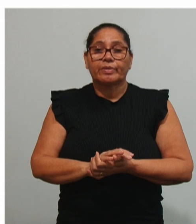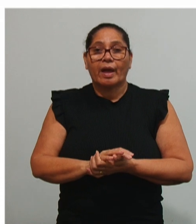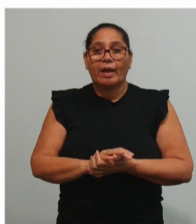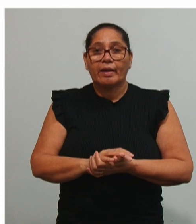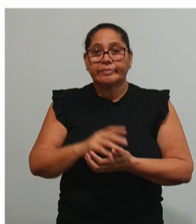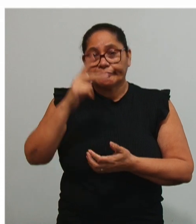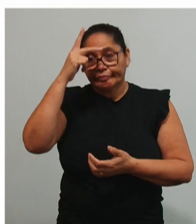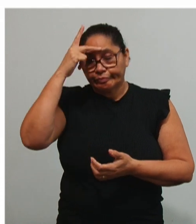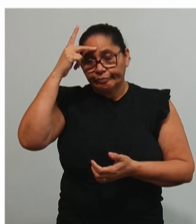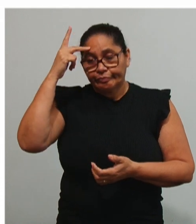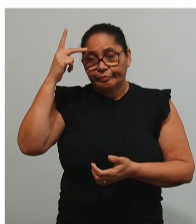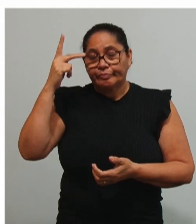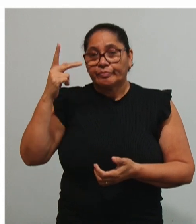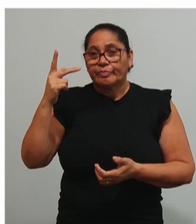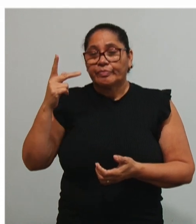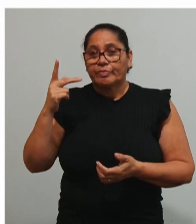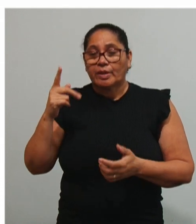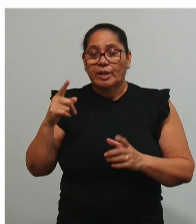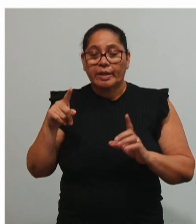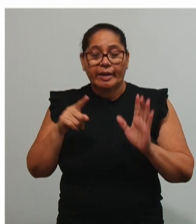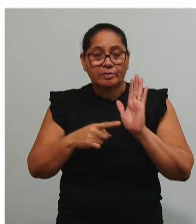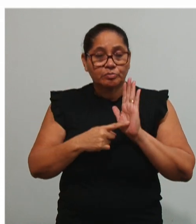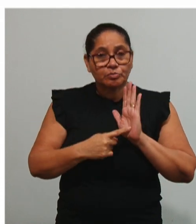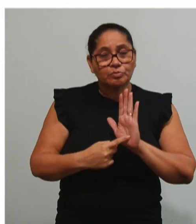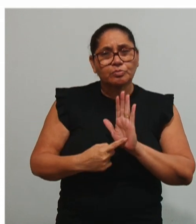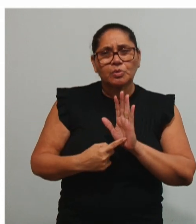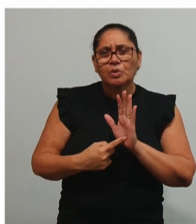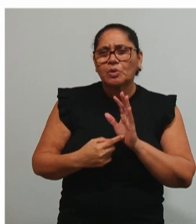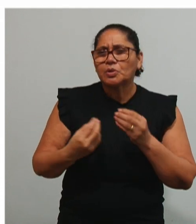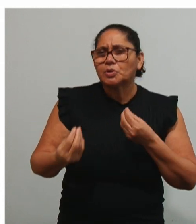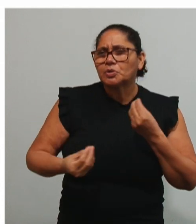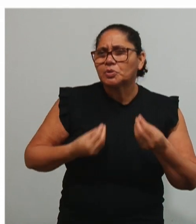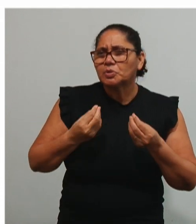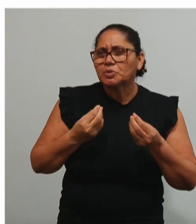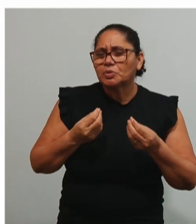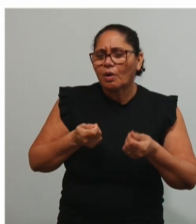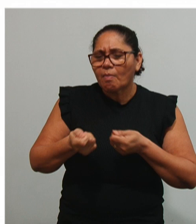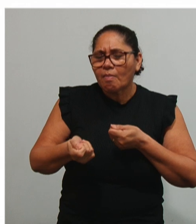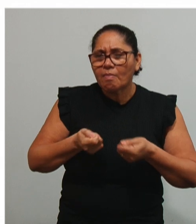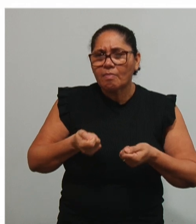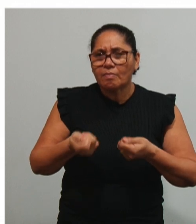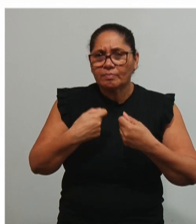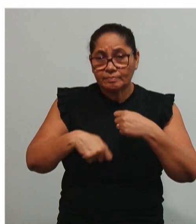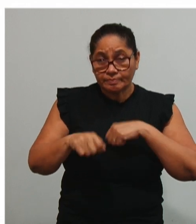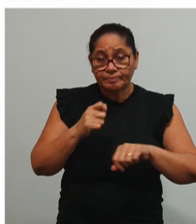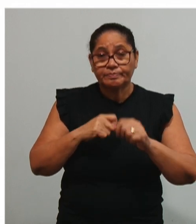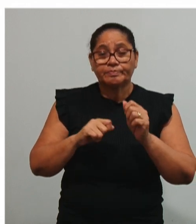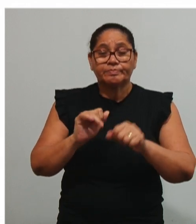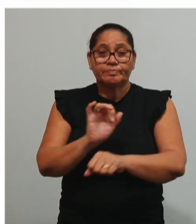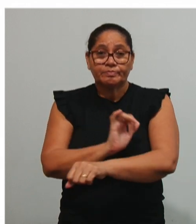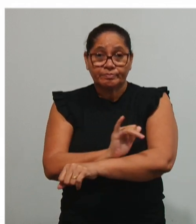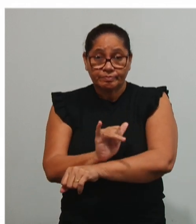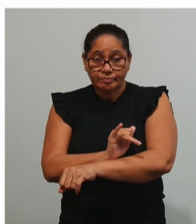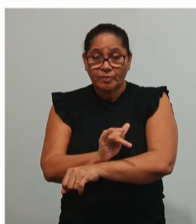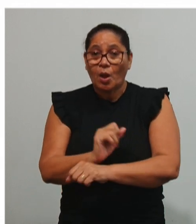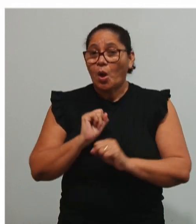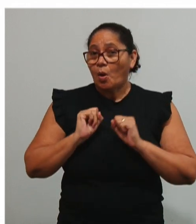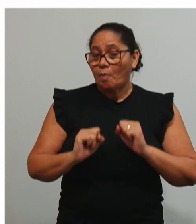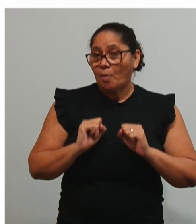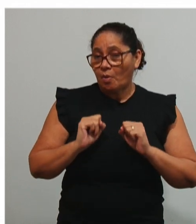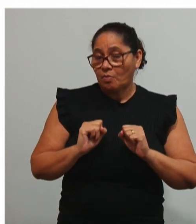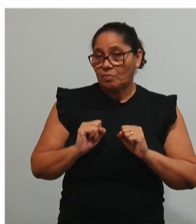a seguinte perspectiva, né, de que a administração da estratégia pode